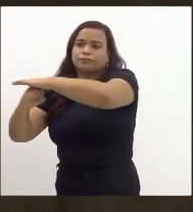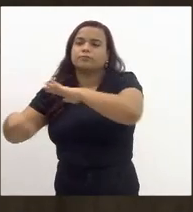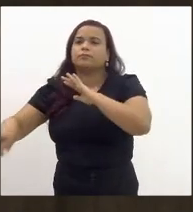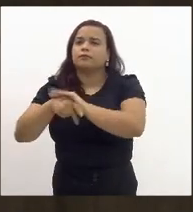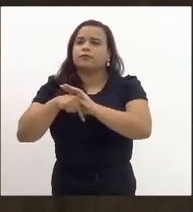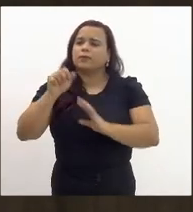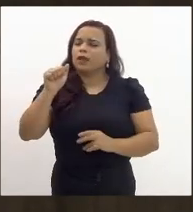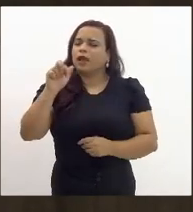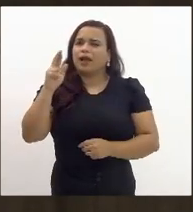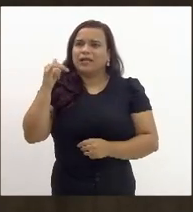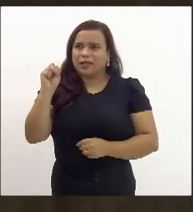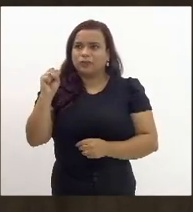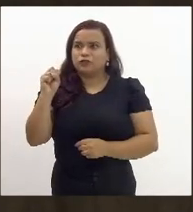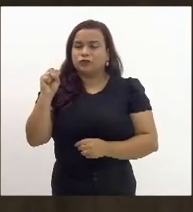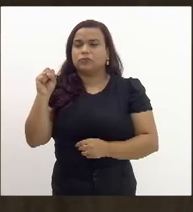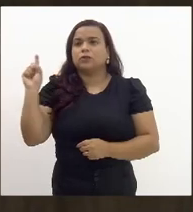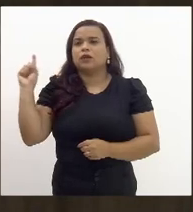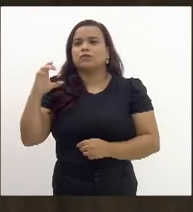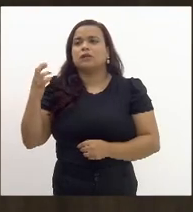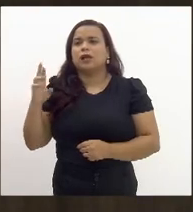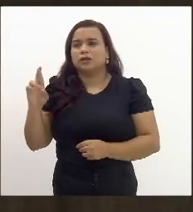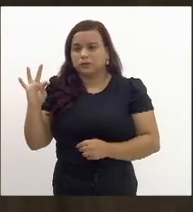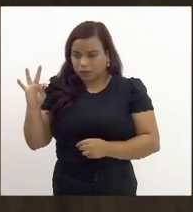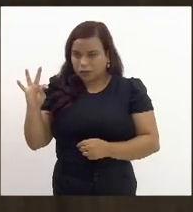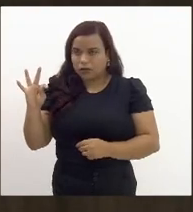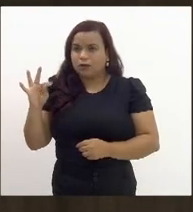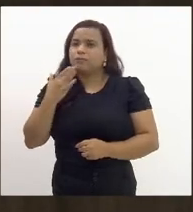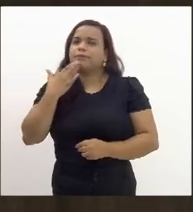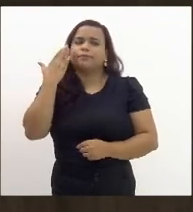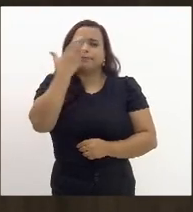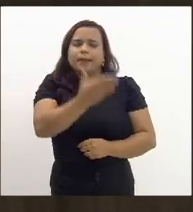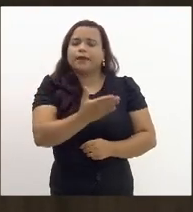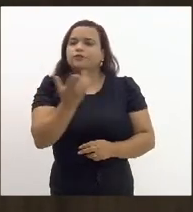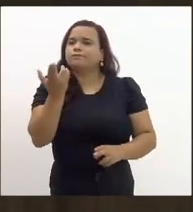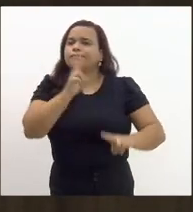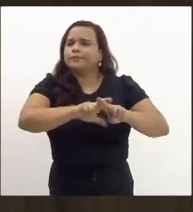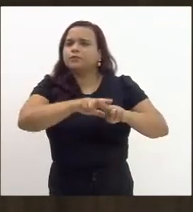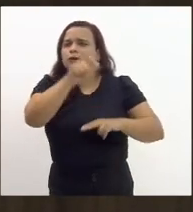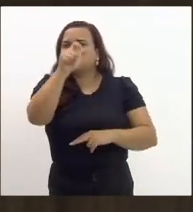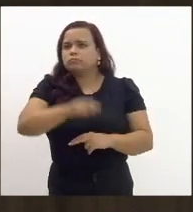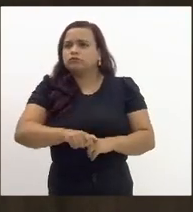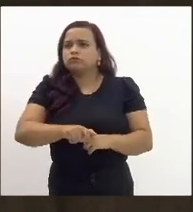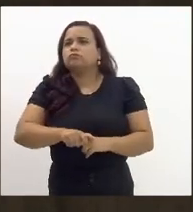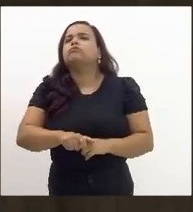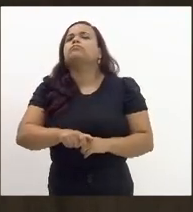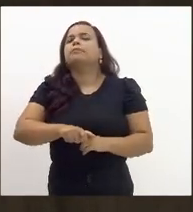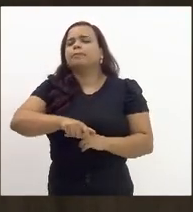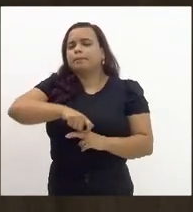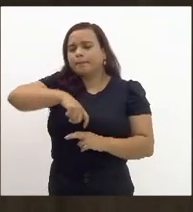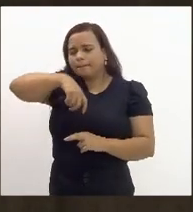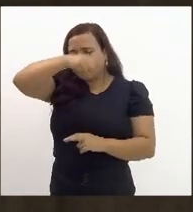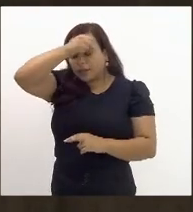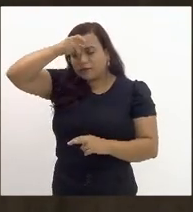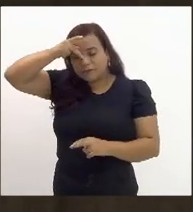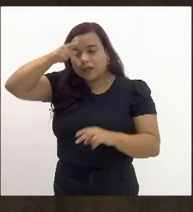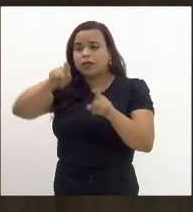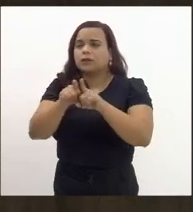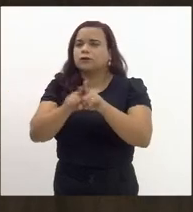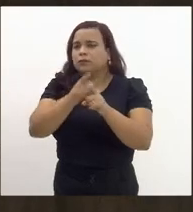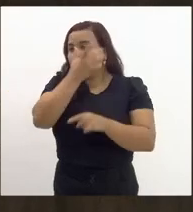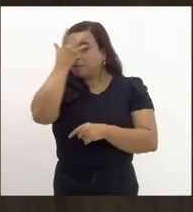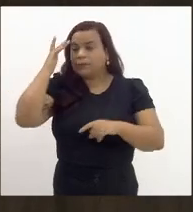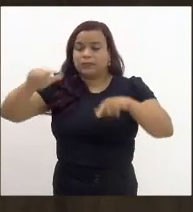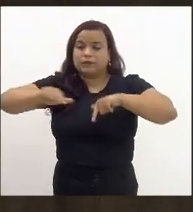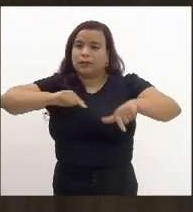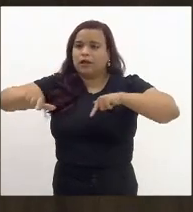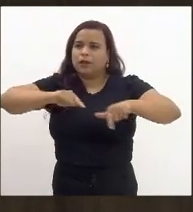Teresópolis, a CRT pede a prisão do prefeito e de todos os operários que estão construindo a ponte de